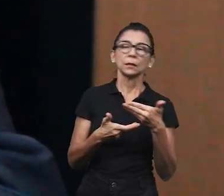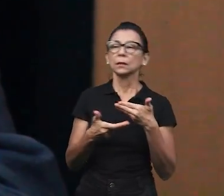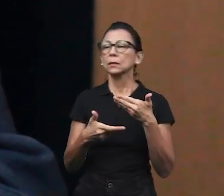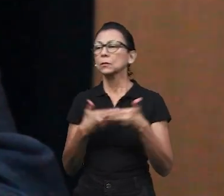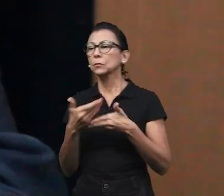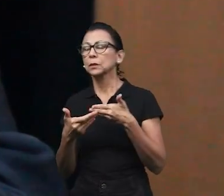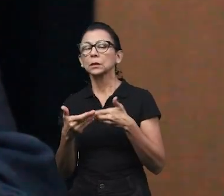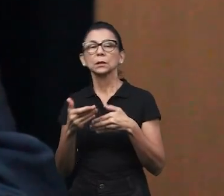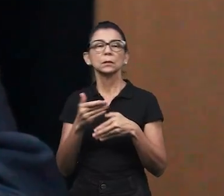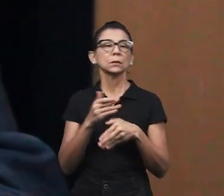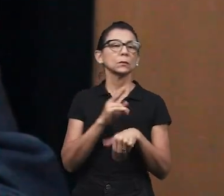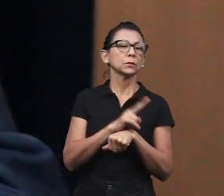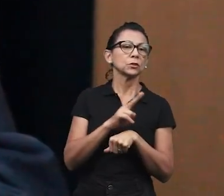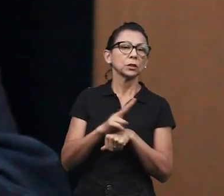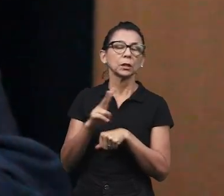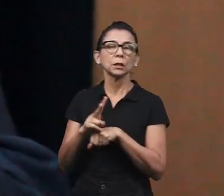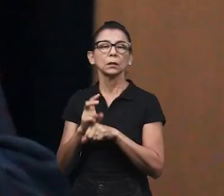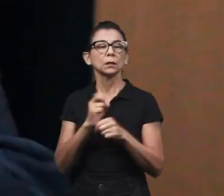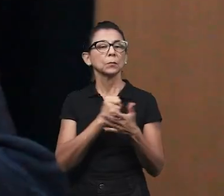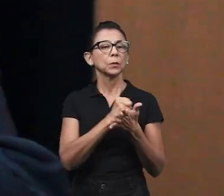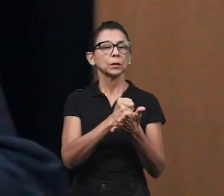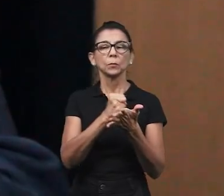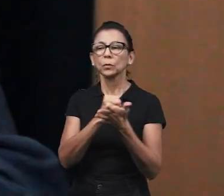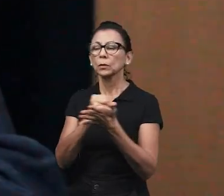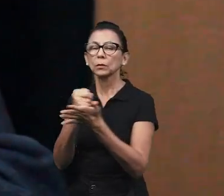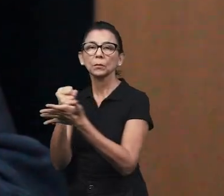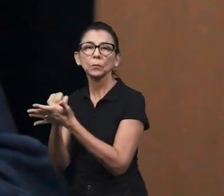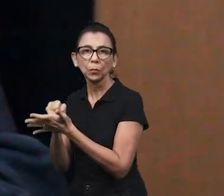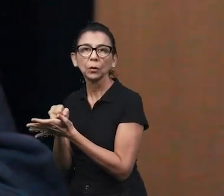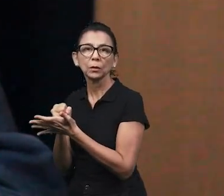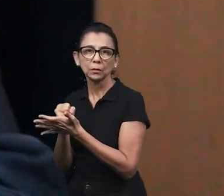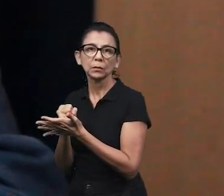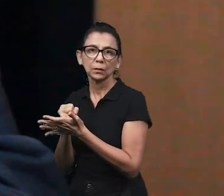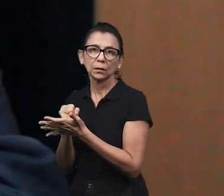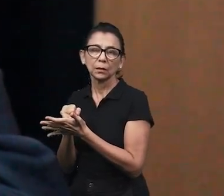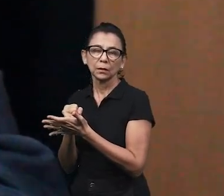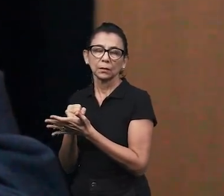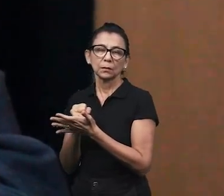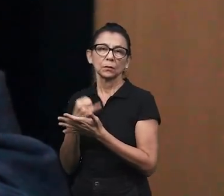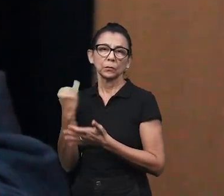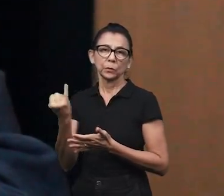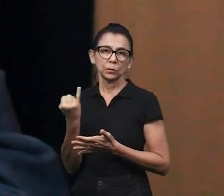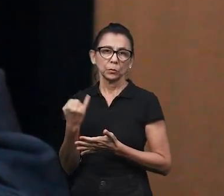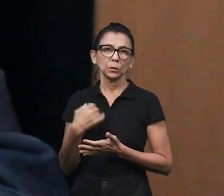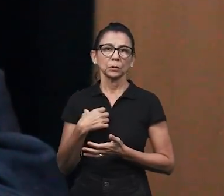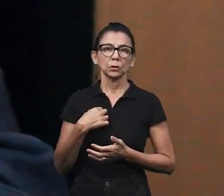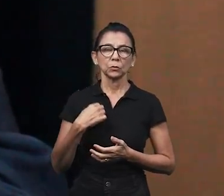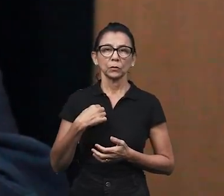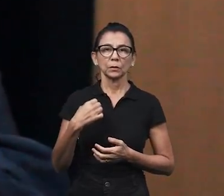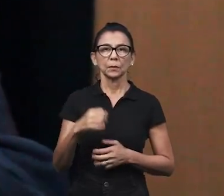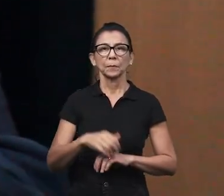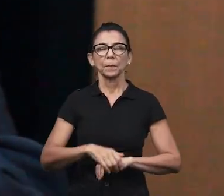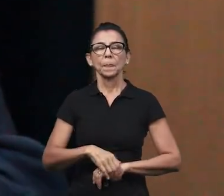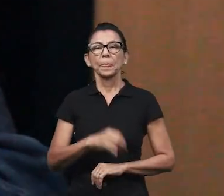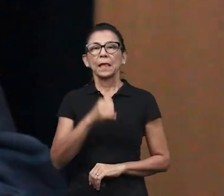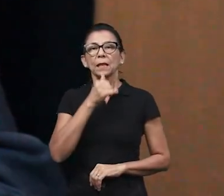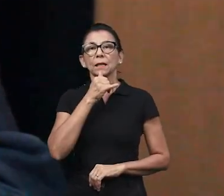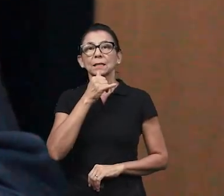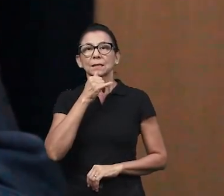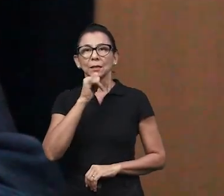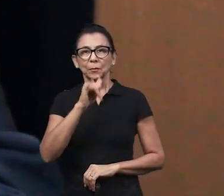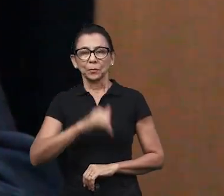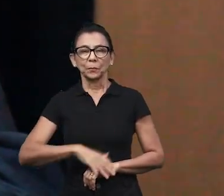quê. Então, para que haja o funcionamento desse seminário, tem voluntários que chegam aqui na quarta-feira. Vou dar o exemplo da